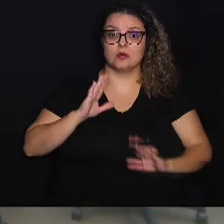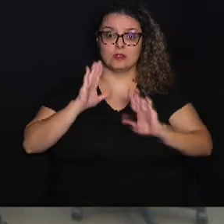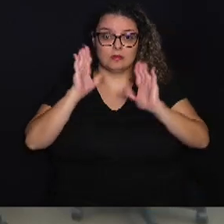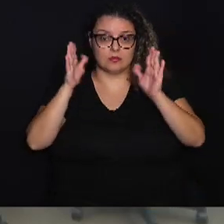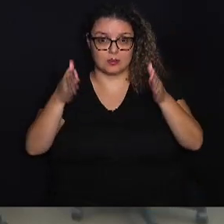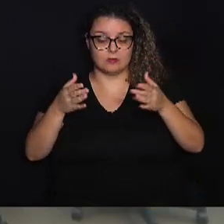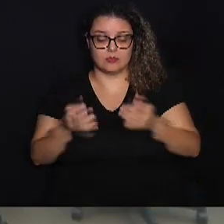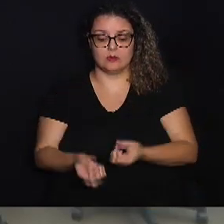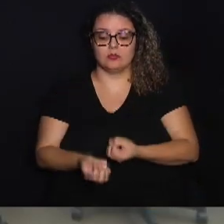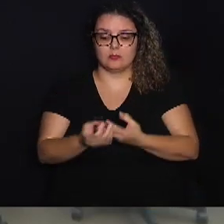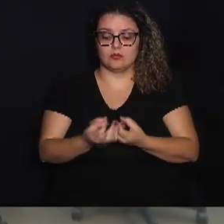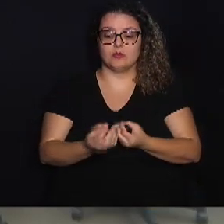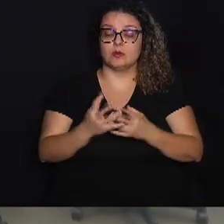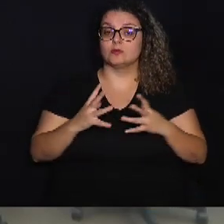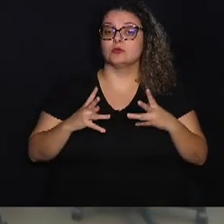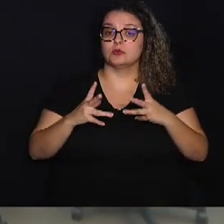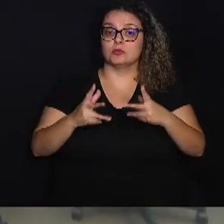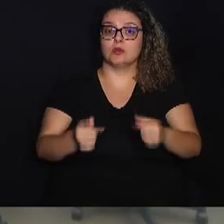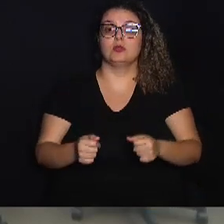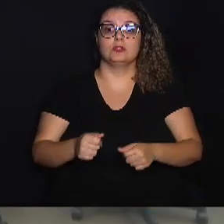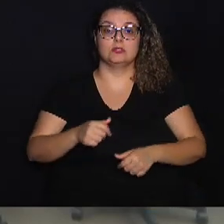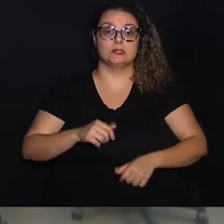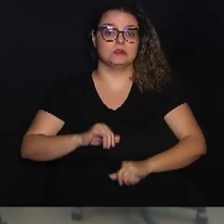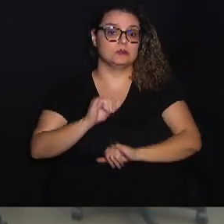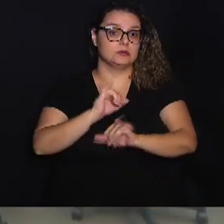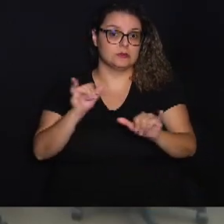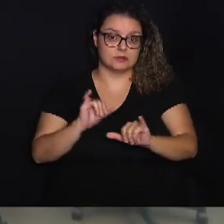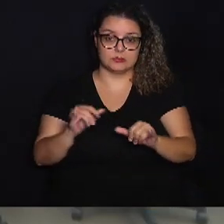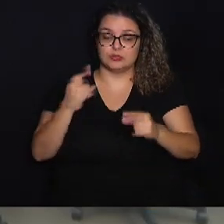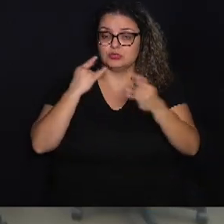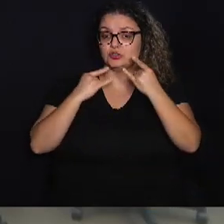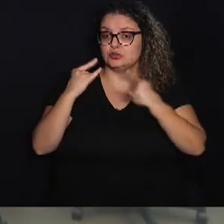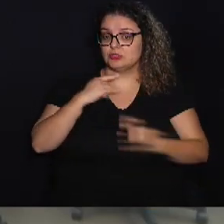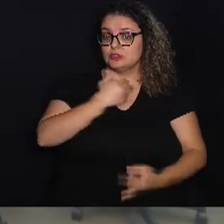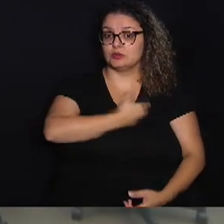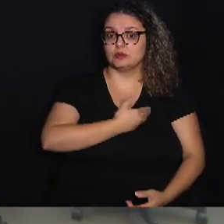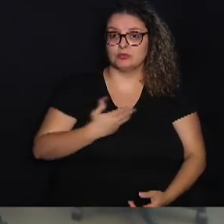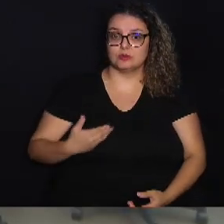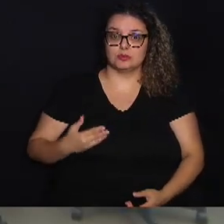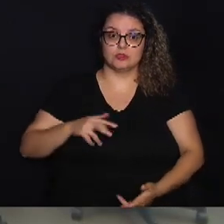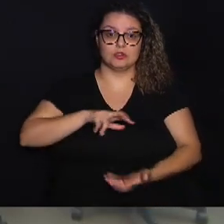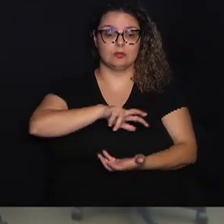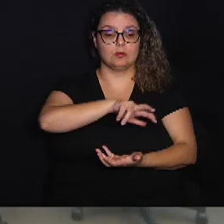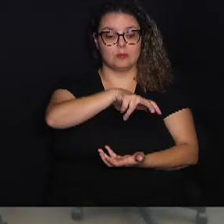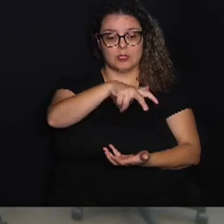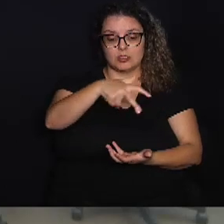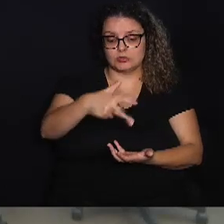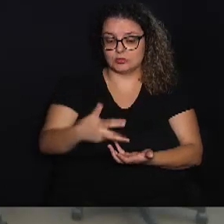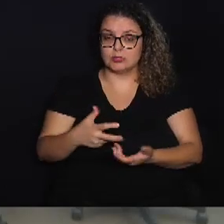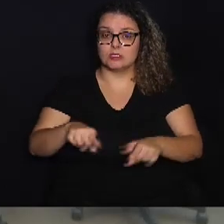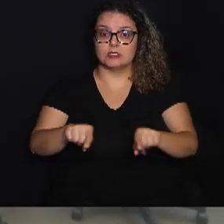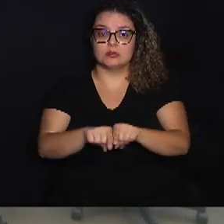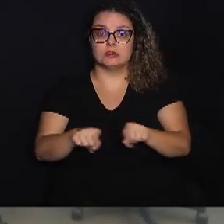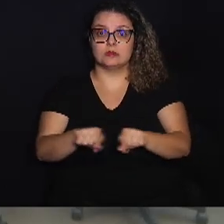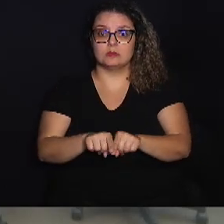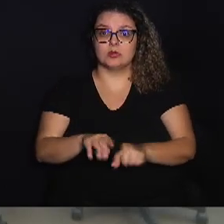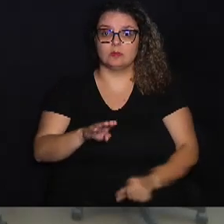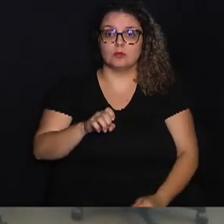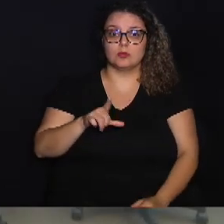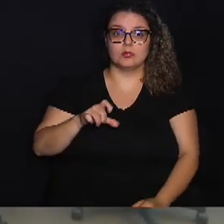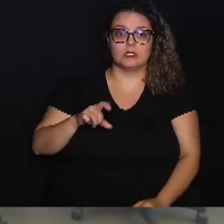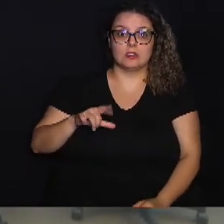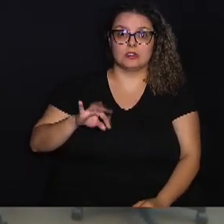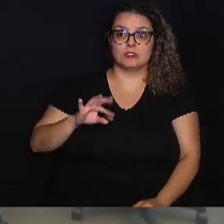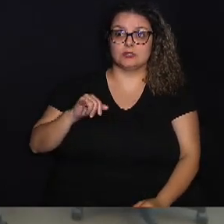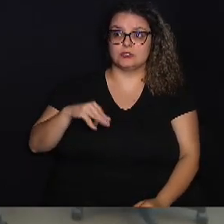Notícias Gerais serviços de interesse público meteorologia também boletim de esportes